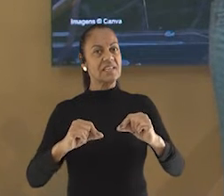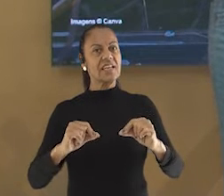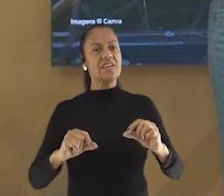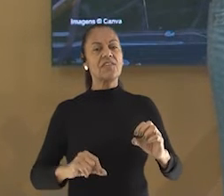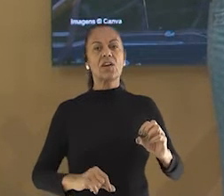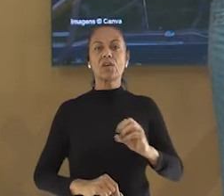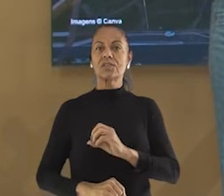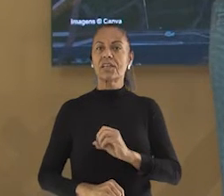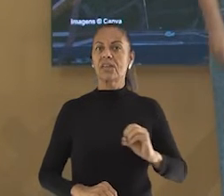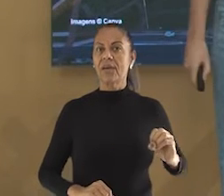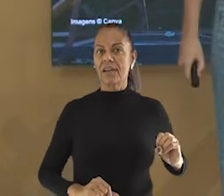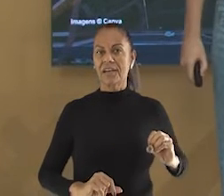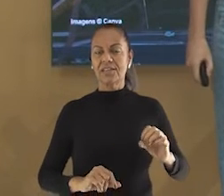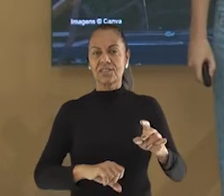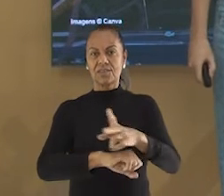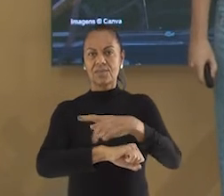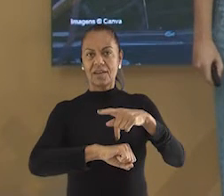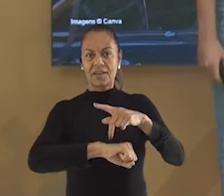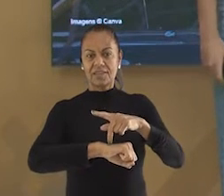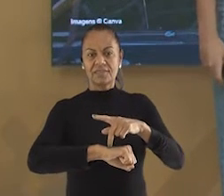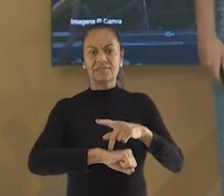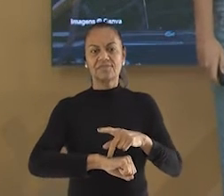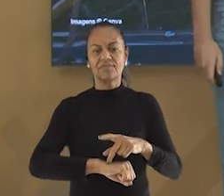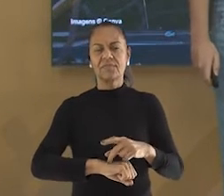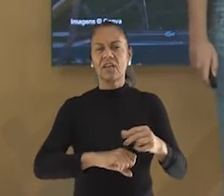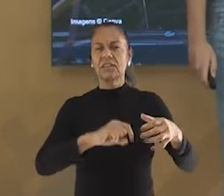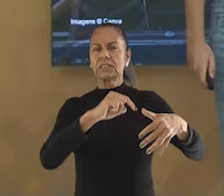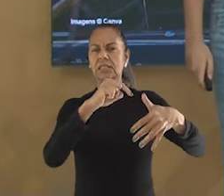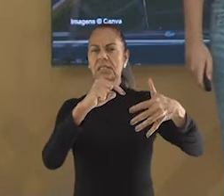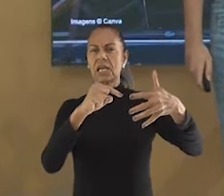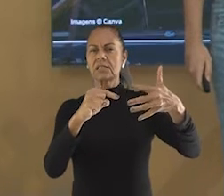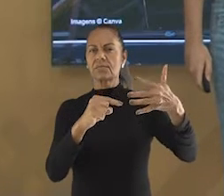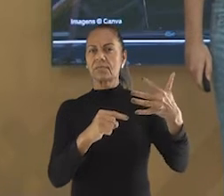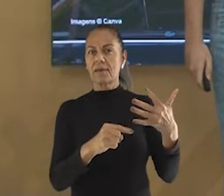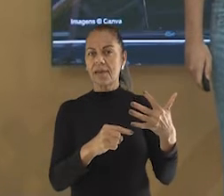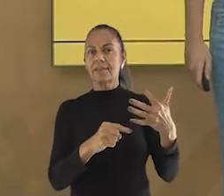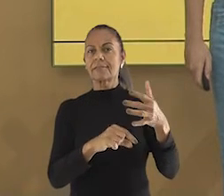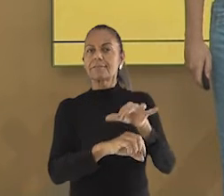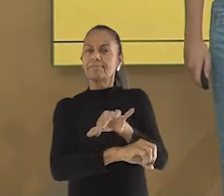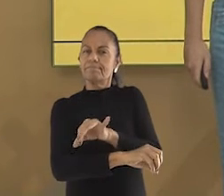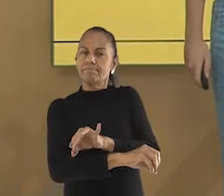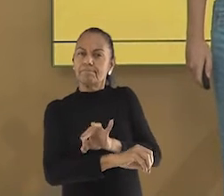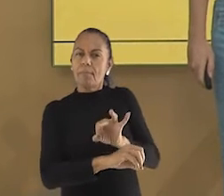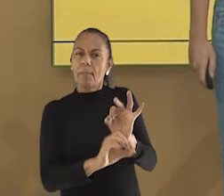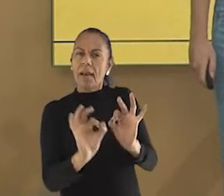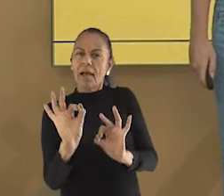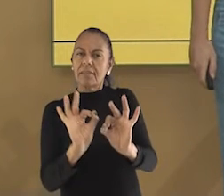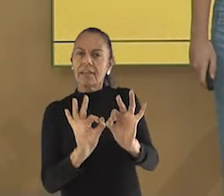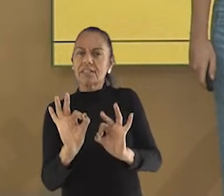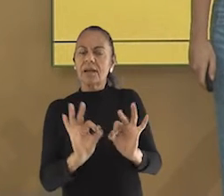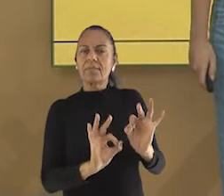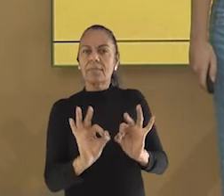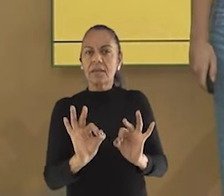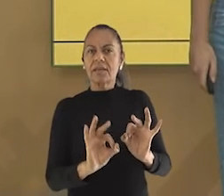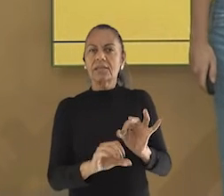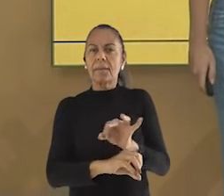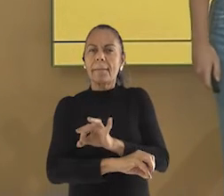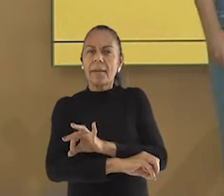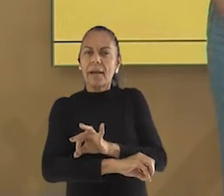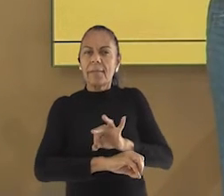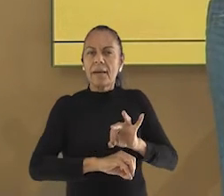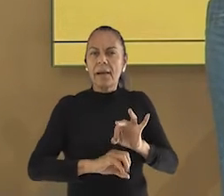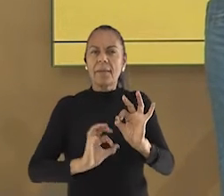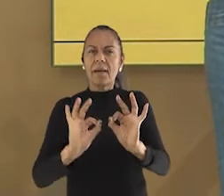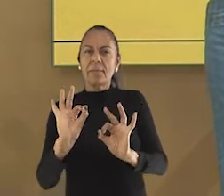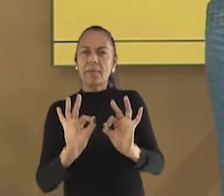no centro-oeste do país. E olha só que interessantes, alguns dos aspectos envolvidos